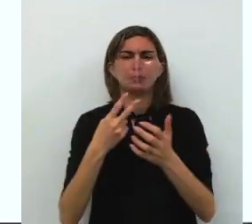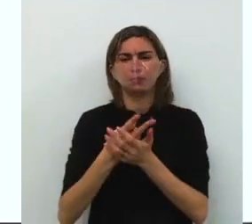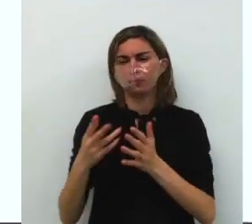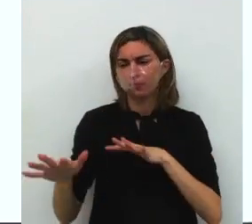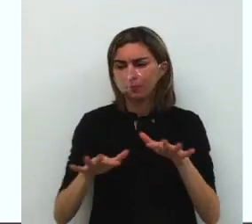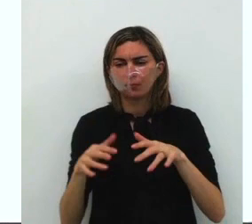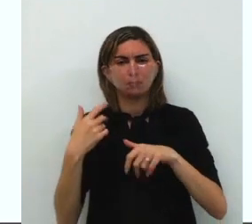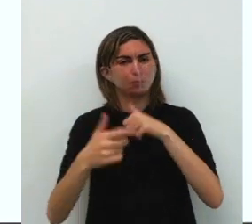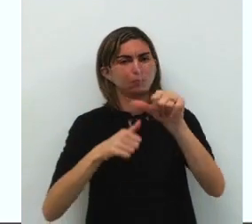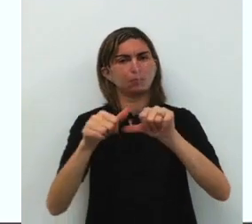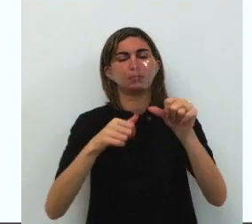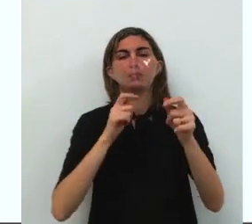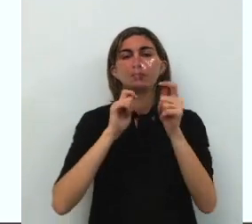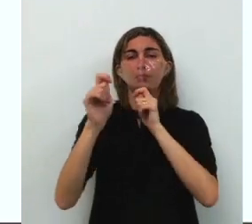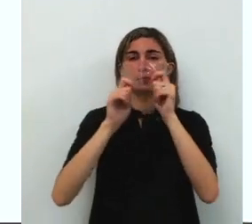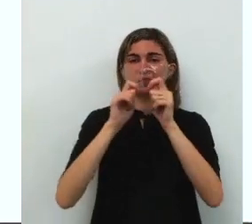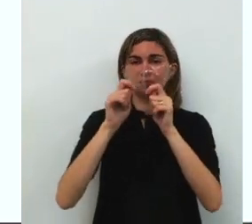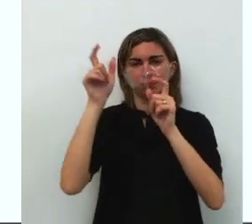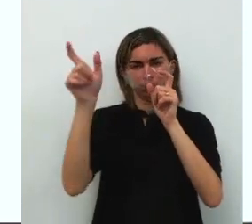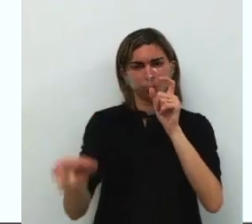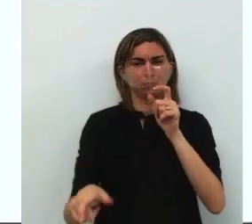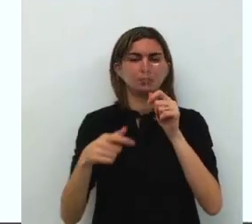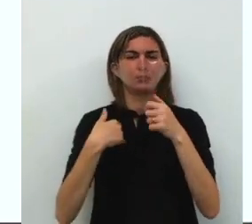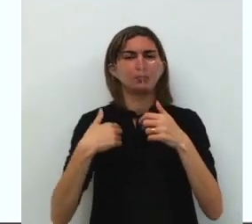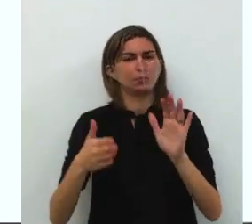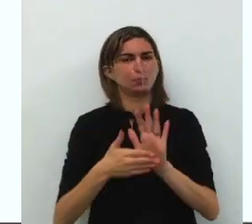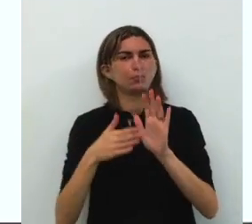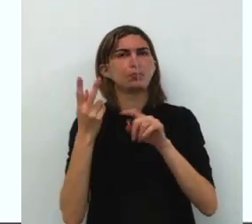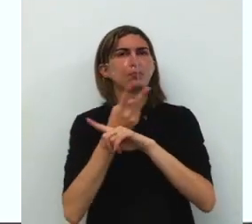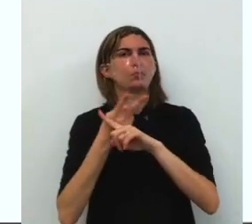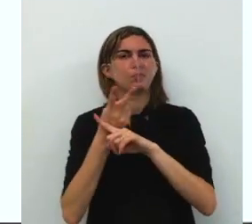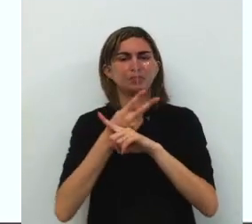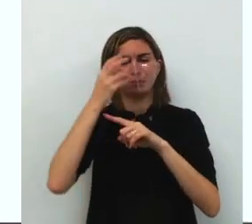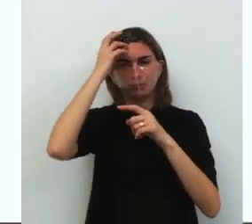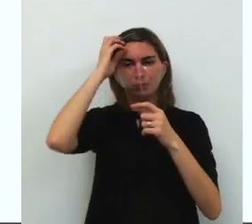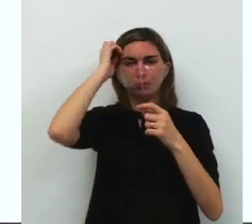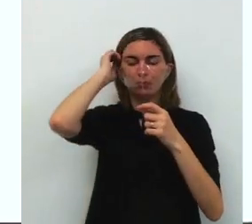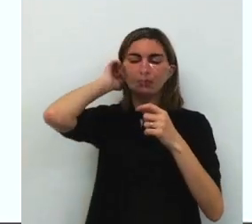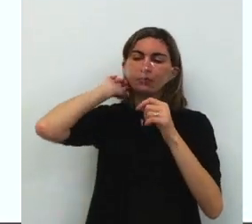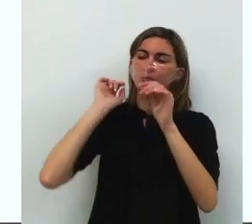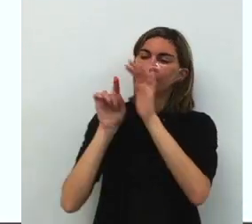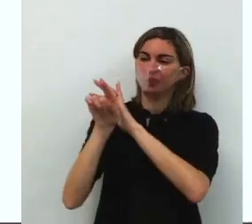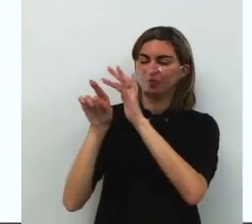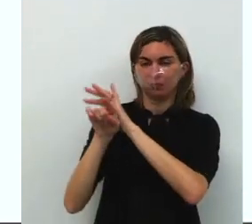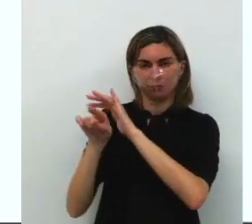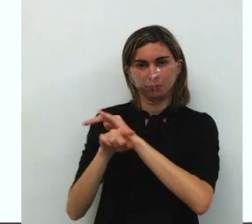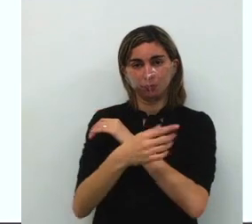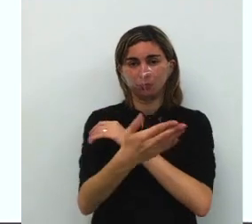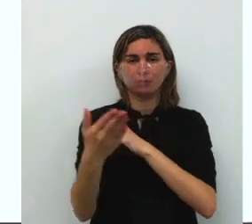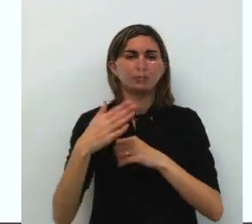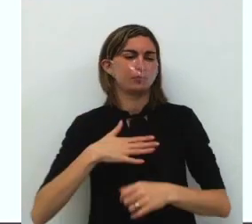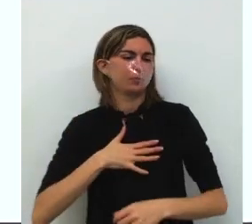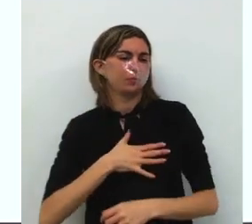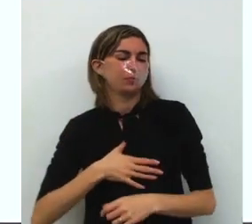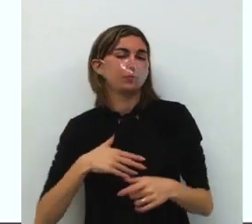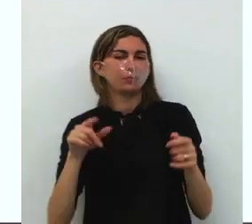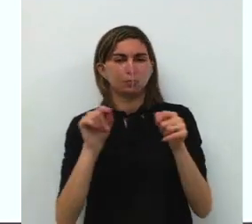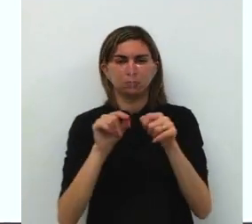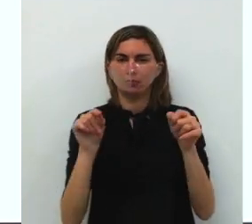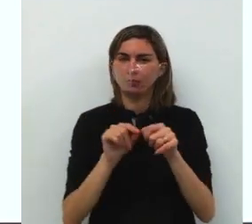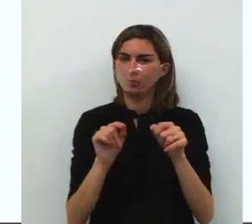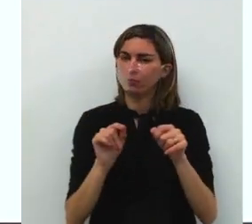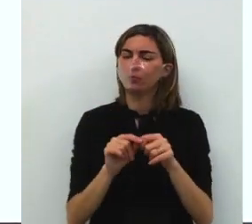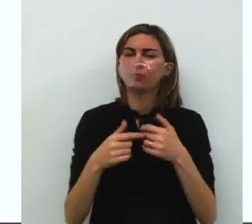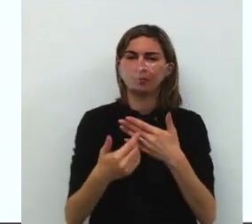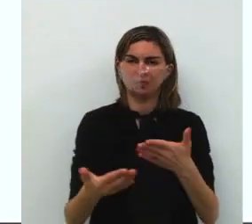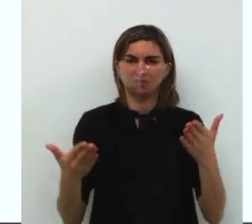ele é dinâmico, porque o entrevistador, ele procura fazer aquelas perguntas que você gostaria de